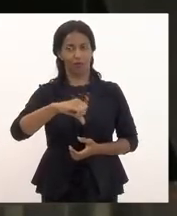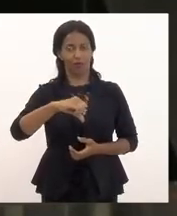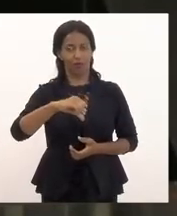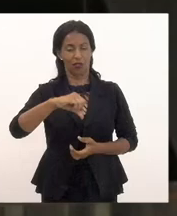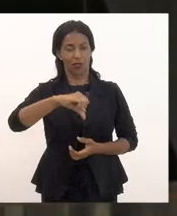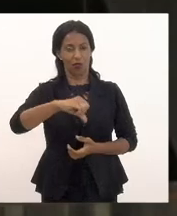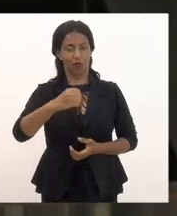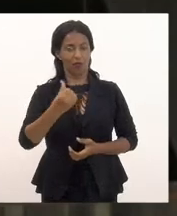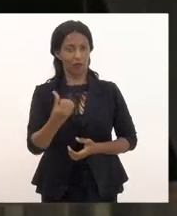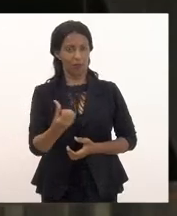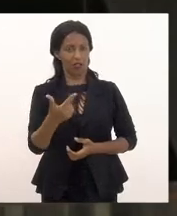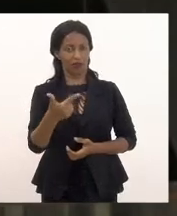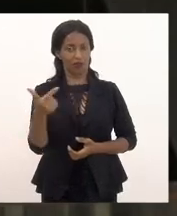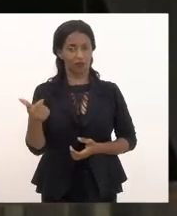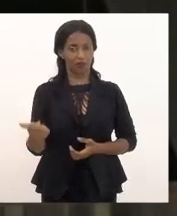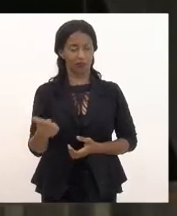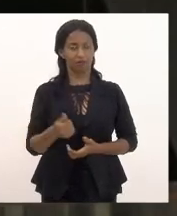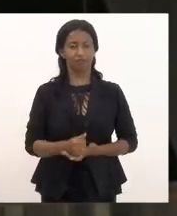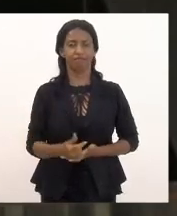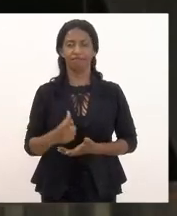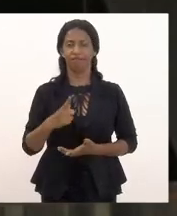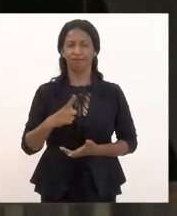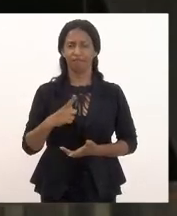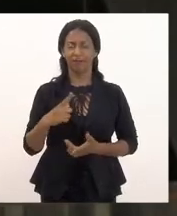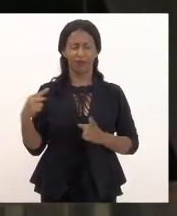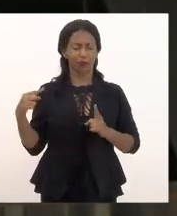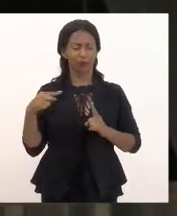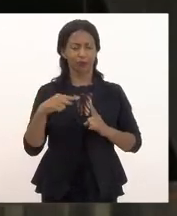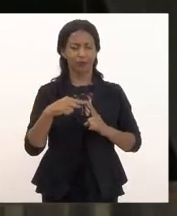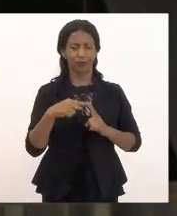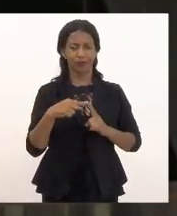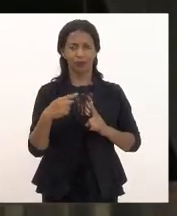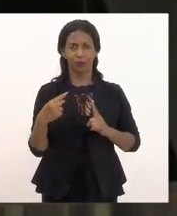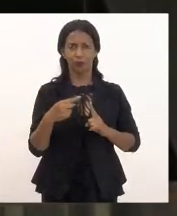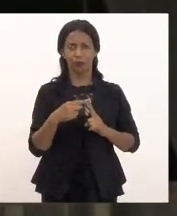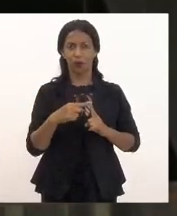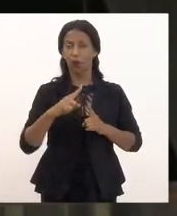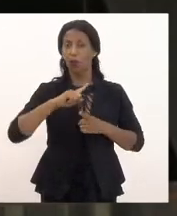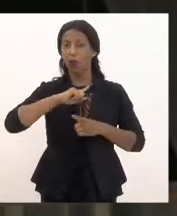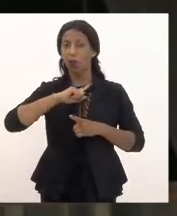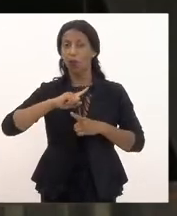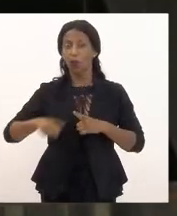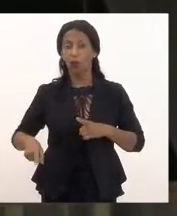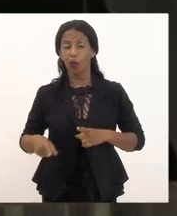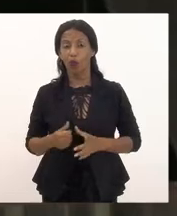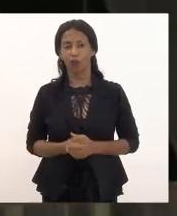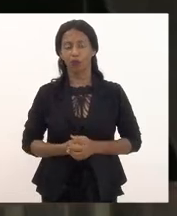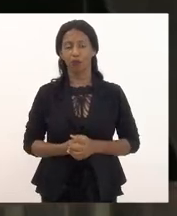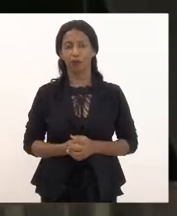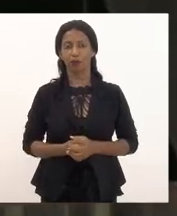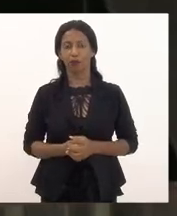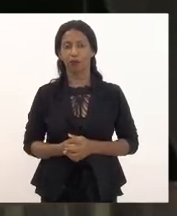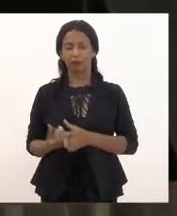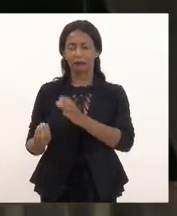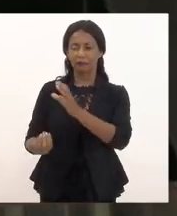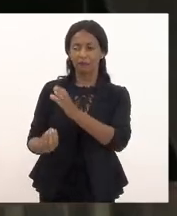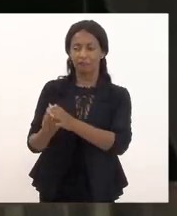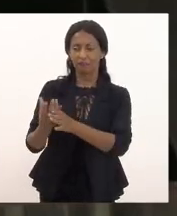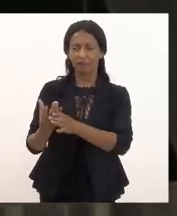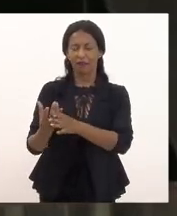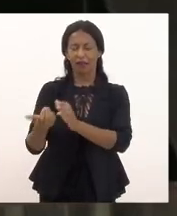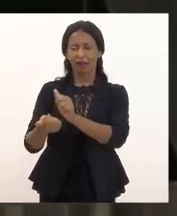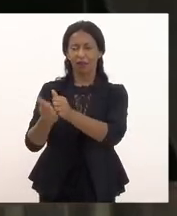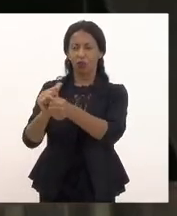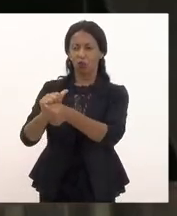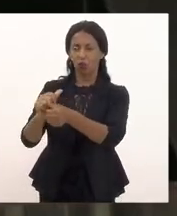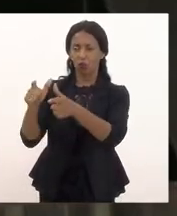4996 de 2021, ela tem por objetivo proibir a instalação,